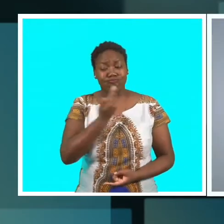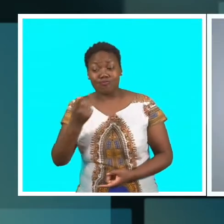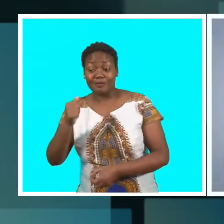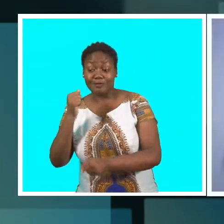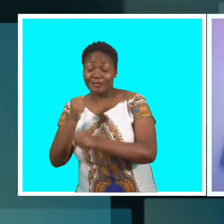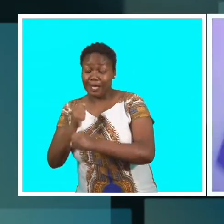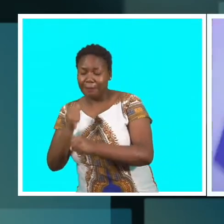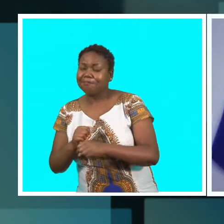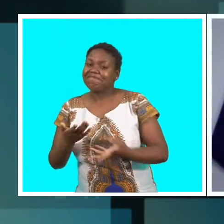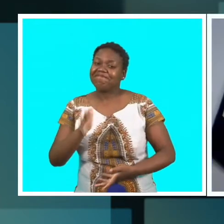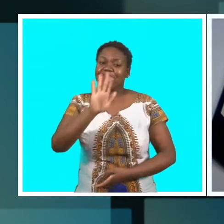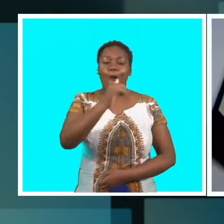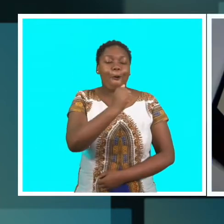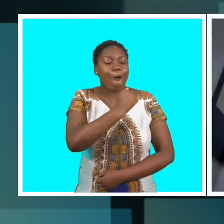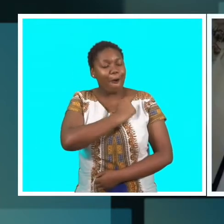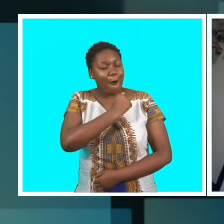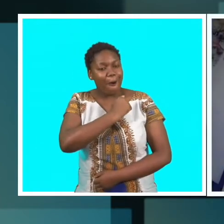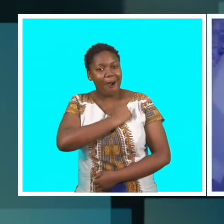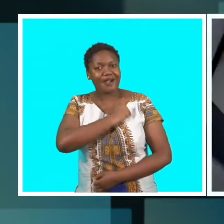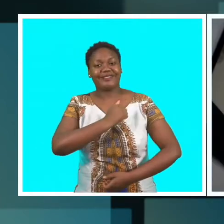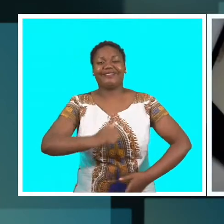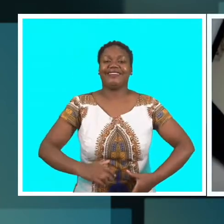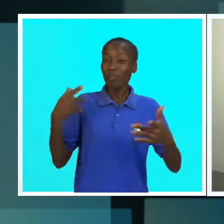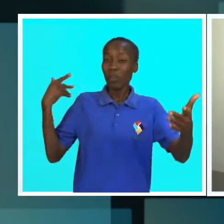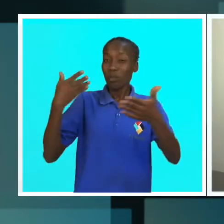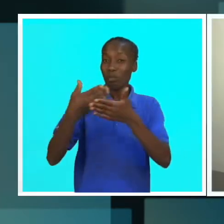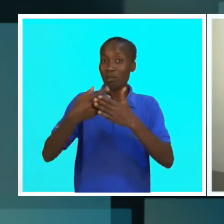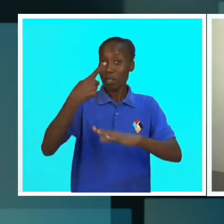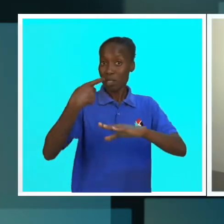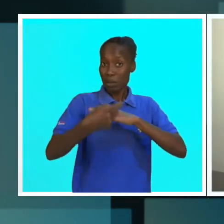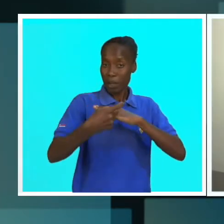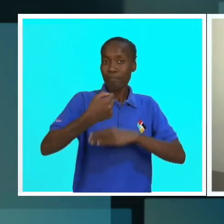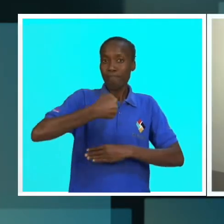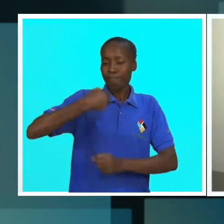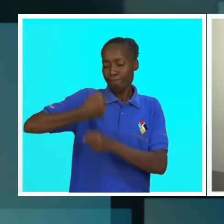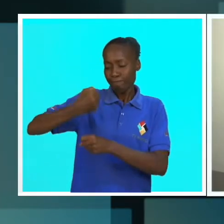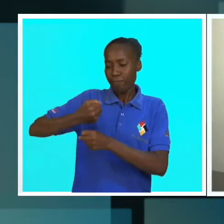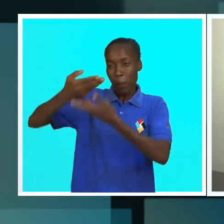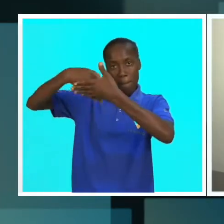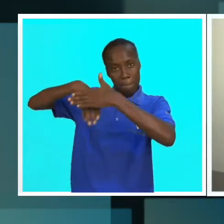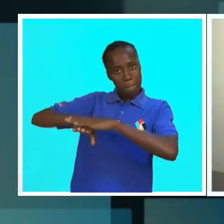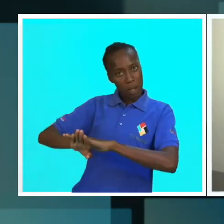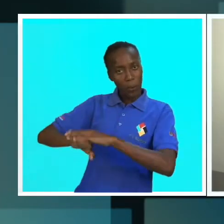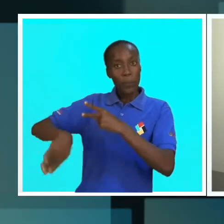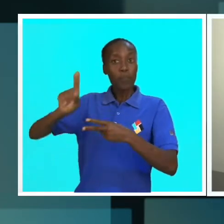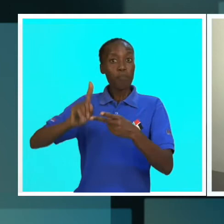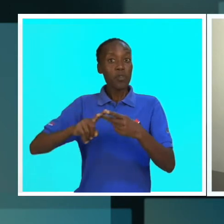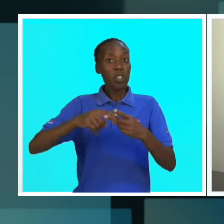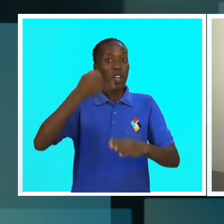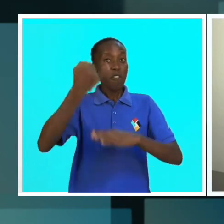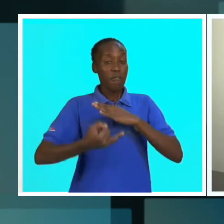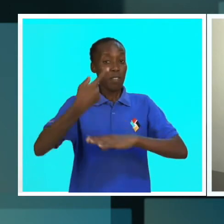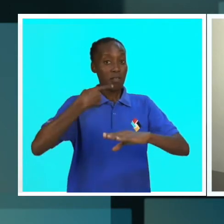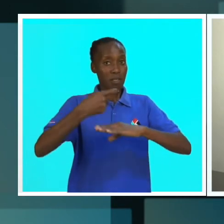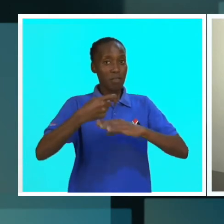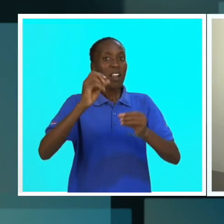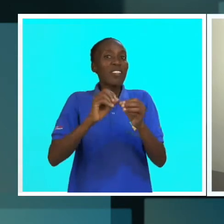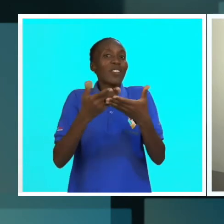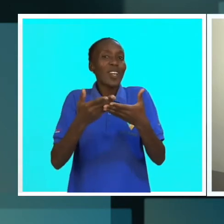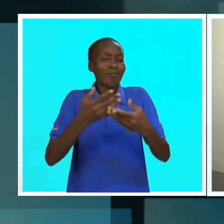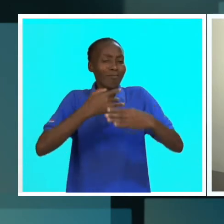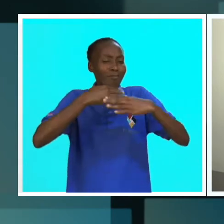e a sua paixão, que é a música. Durante a semana sou uma trabalhadora bancária e, às finas semanas,